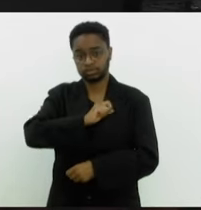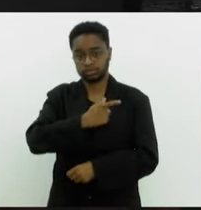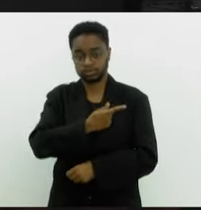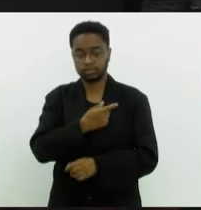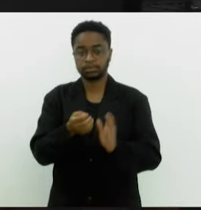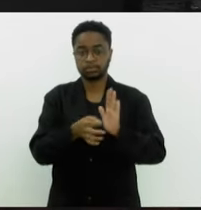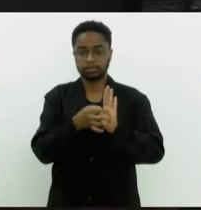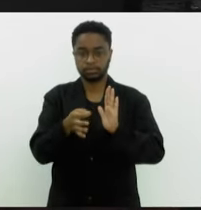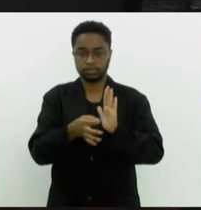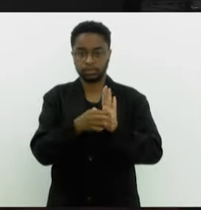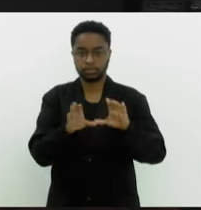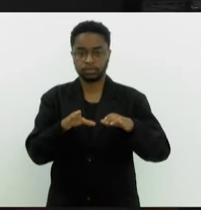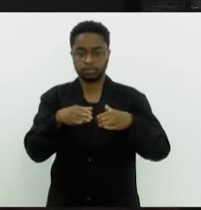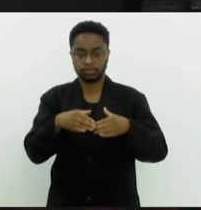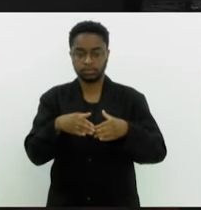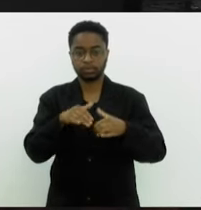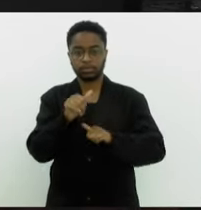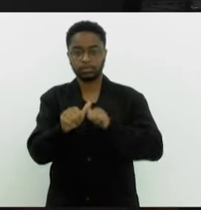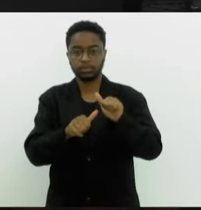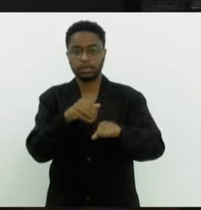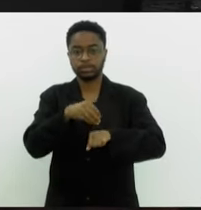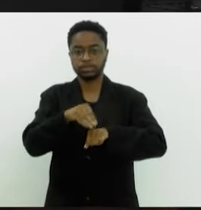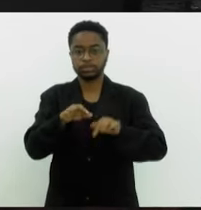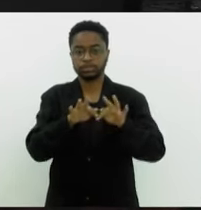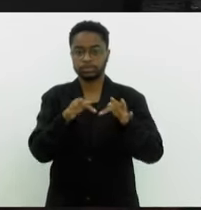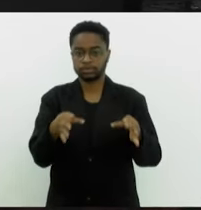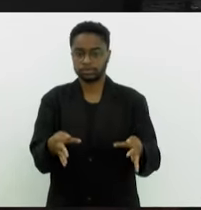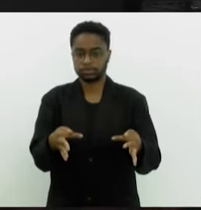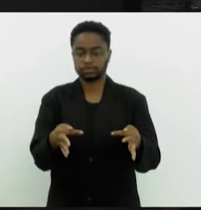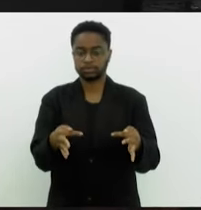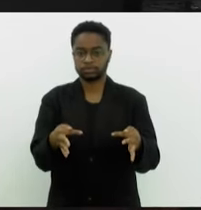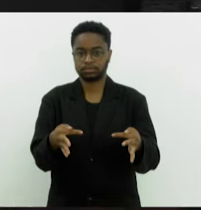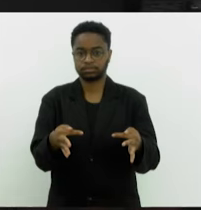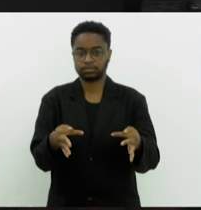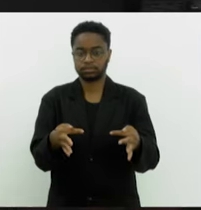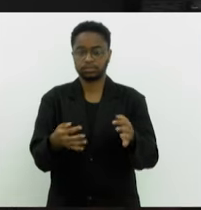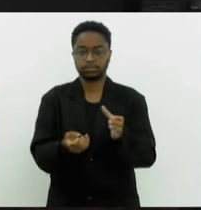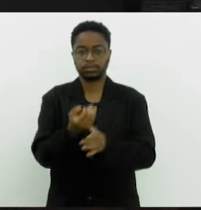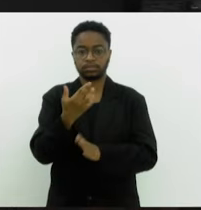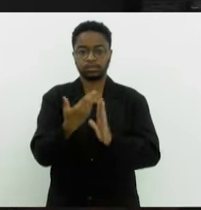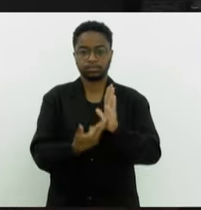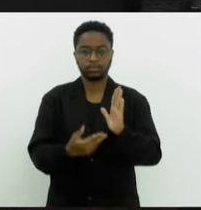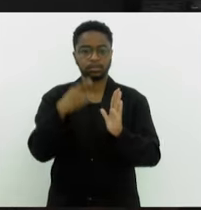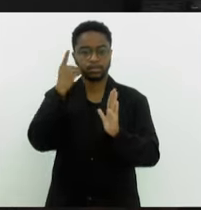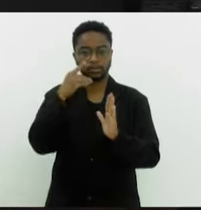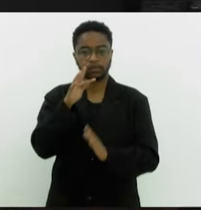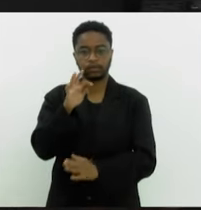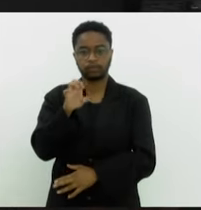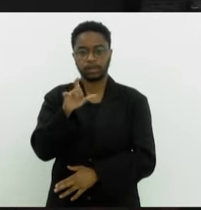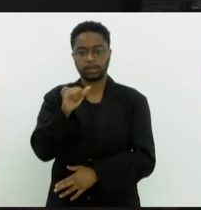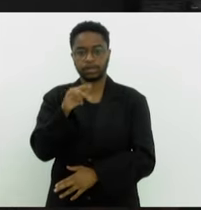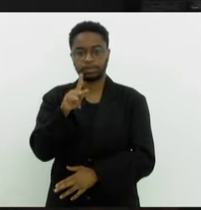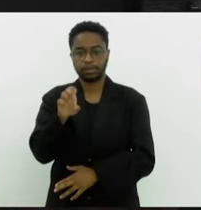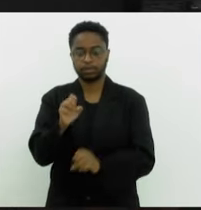Indicações Legislativas pela Transformação em Indicação Simples. Relator, deputado Felipe Soares.